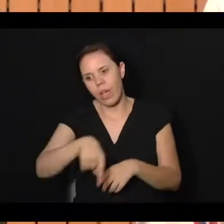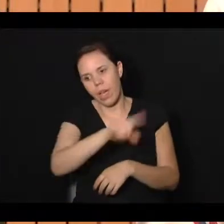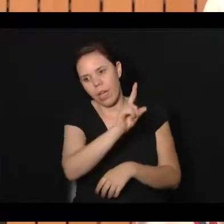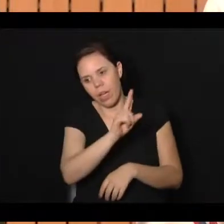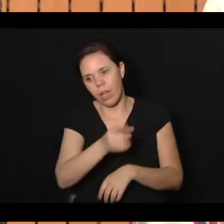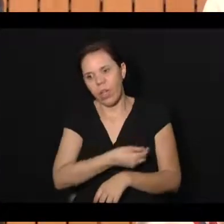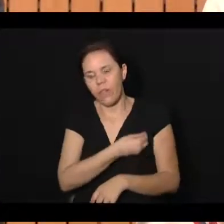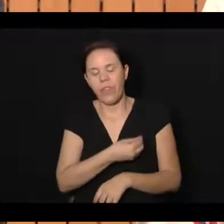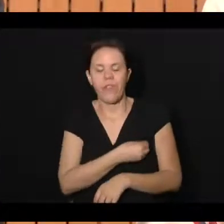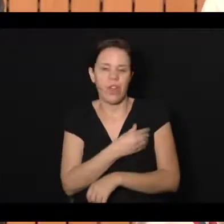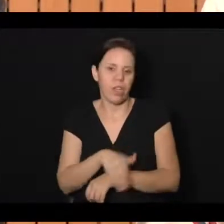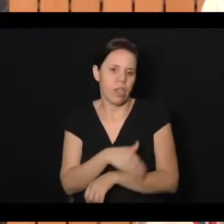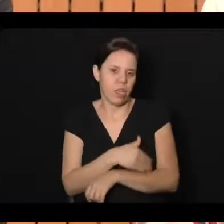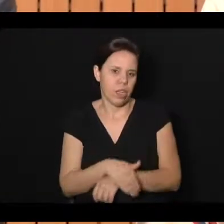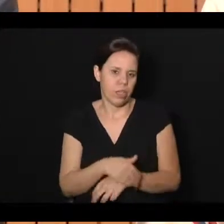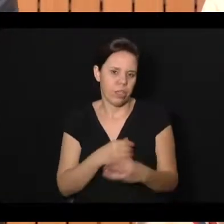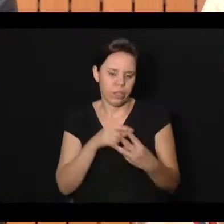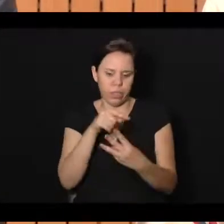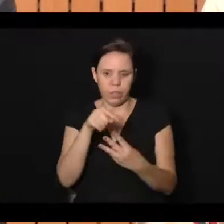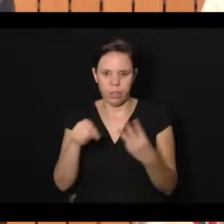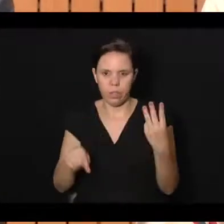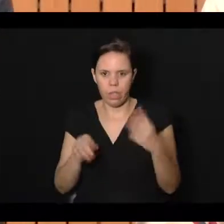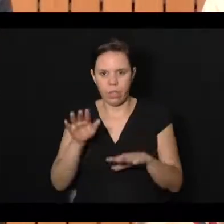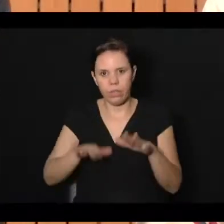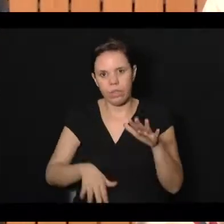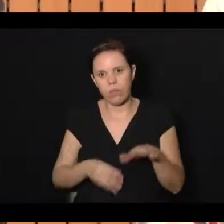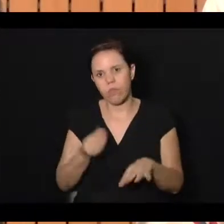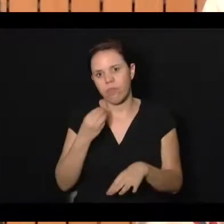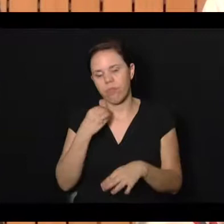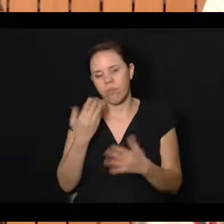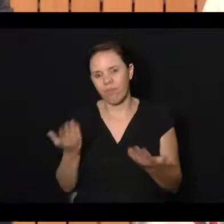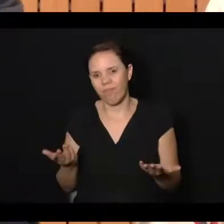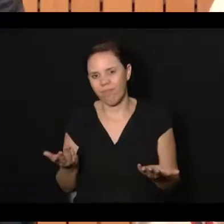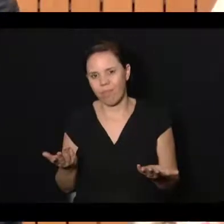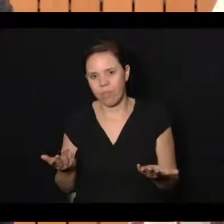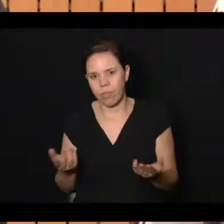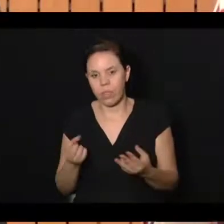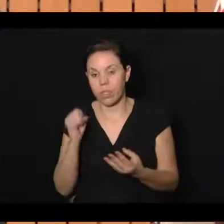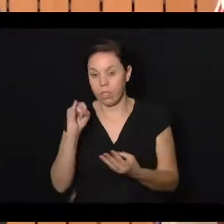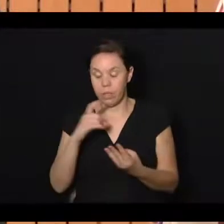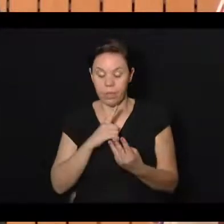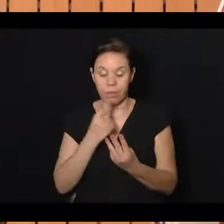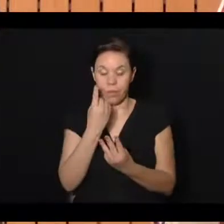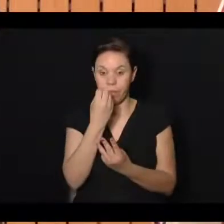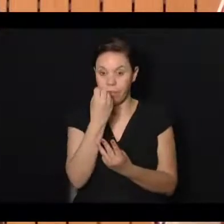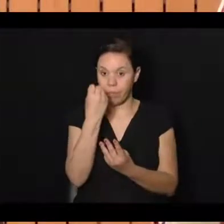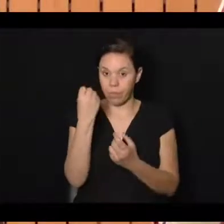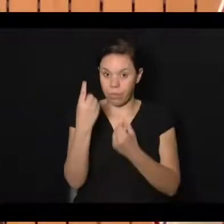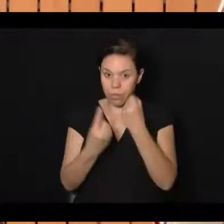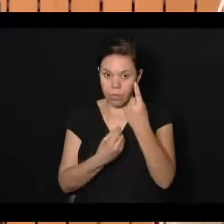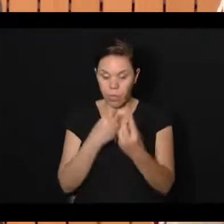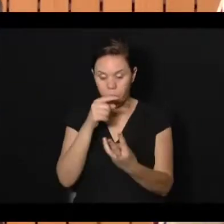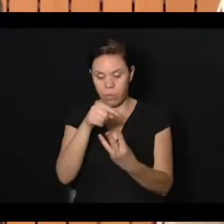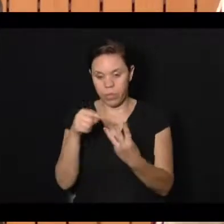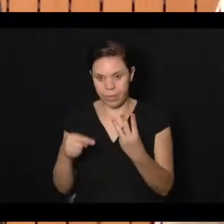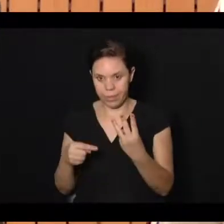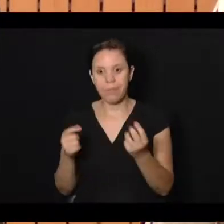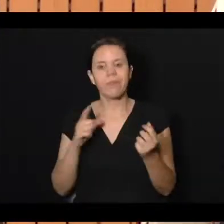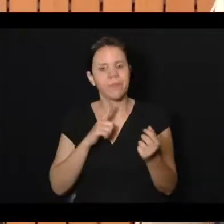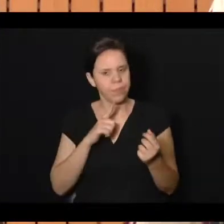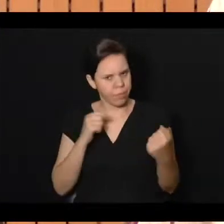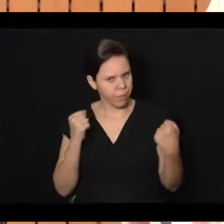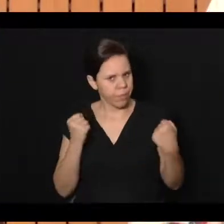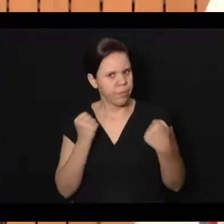essas três redes elas estão enfraquecidos né quando ela tem pelo menos uma dessas ela acaba sustentando um pouco mais geralmente a gente na sociedade